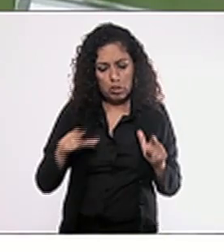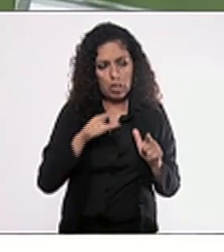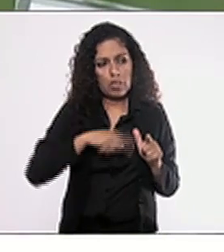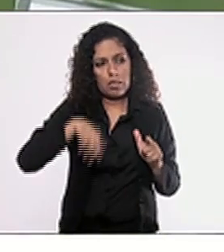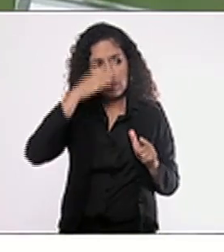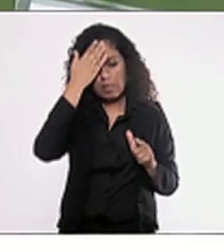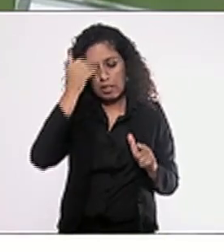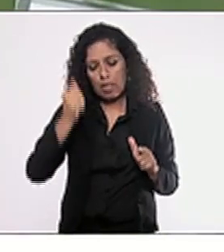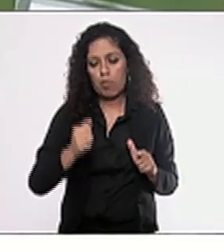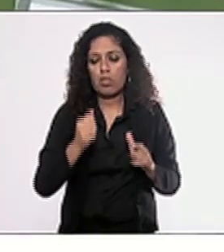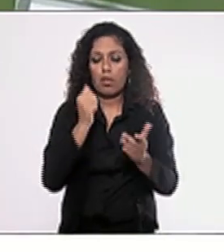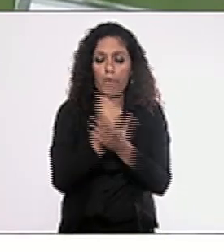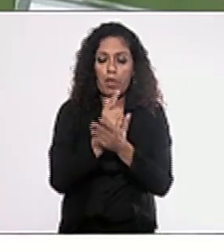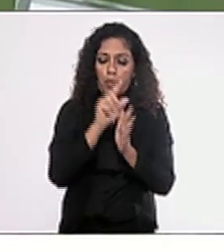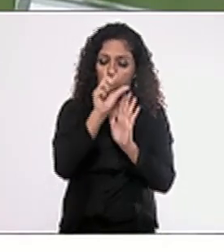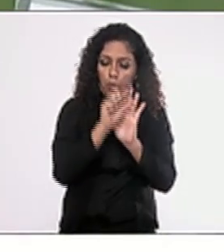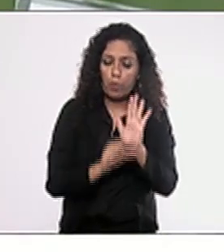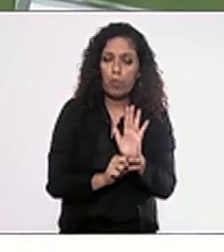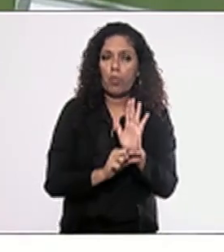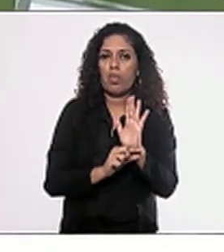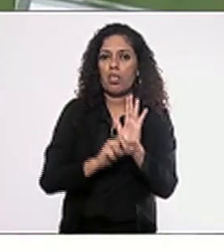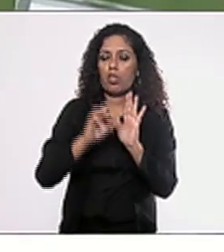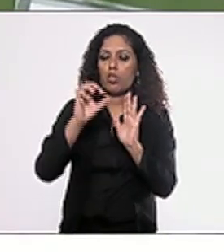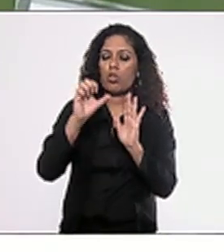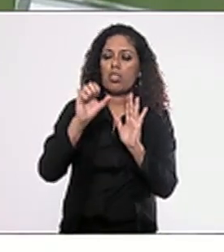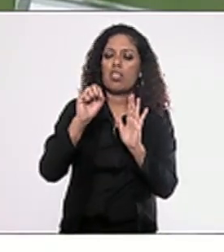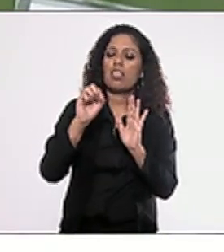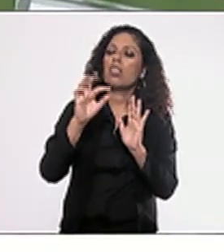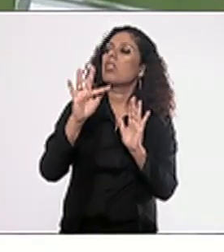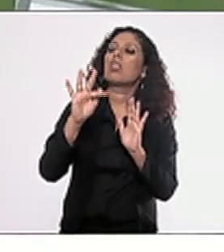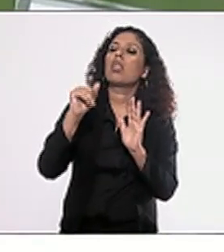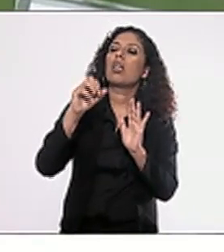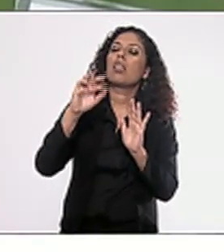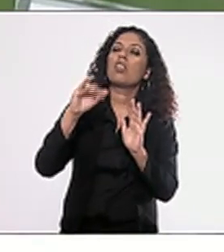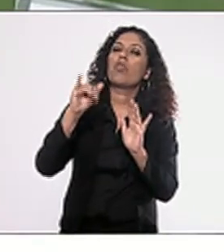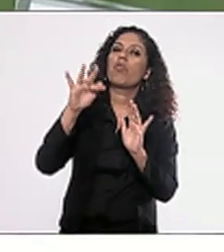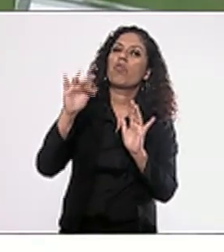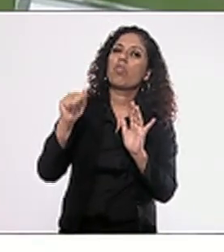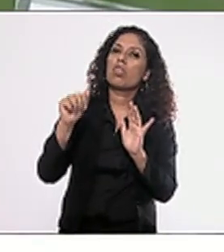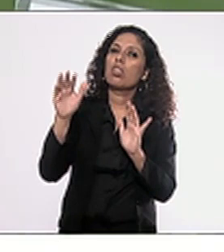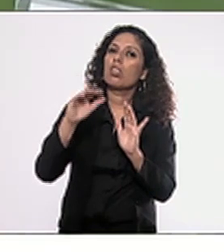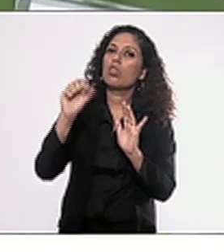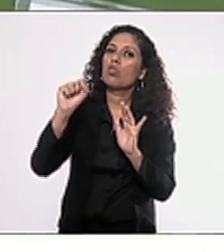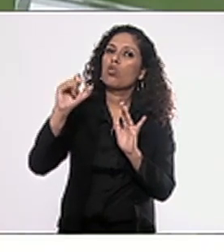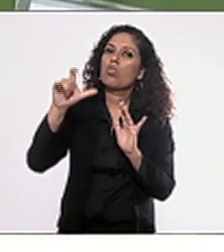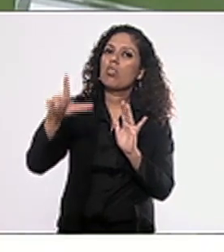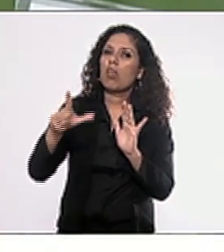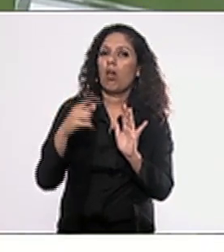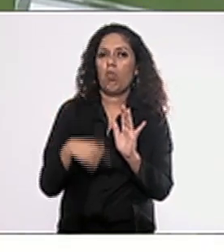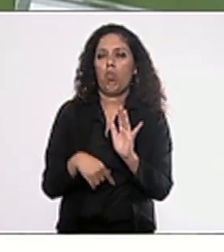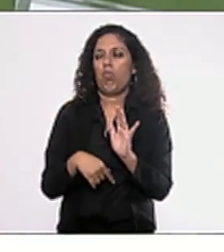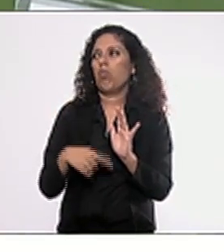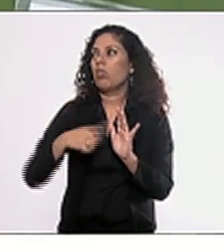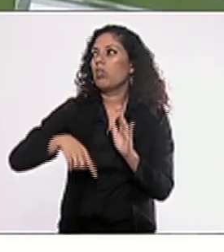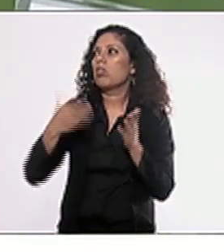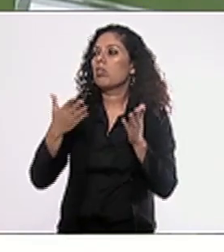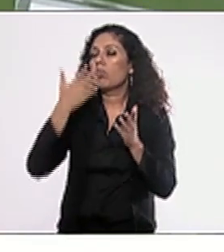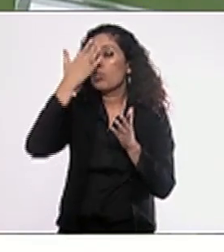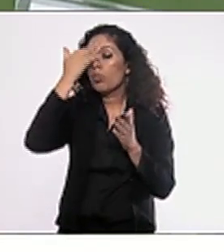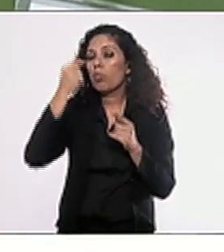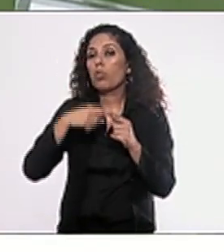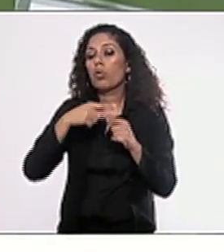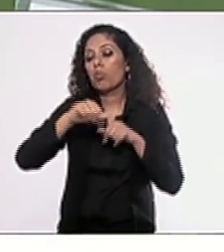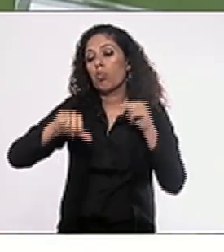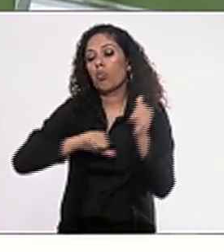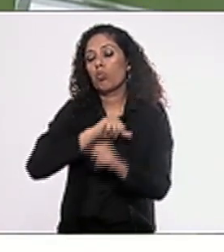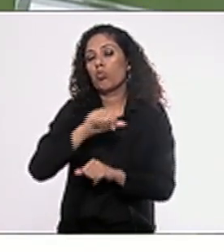tarifa social. Esse é um ponto. O outro ponto que eu pontuei, que eu coloquei aqui para te tirar dúvida,